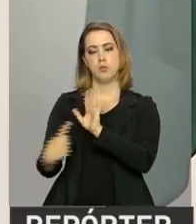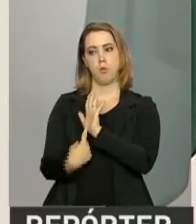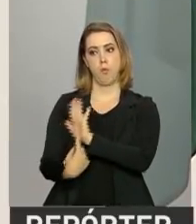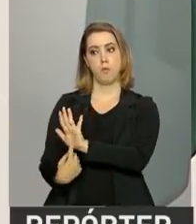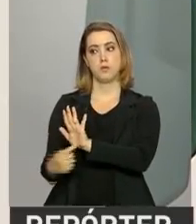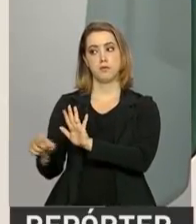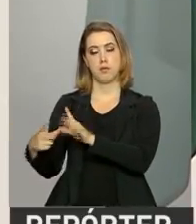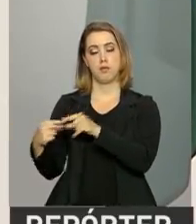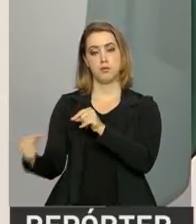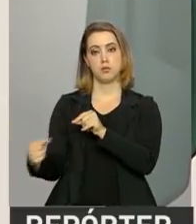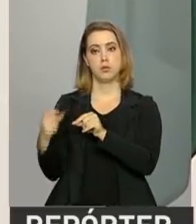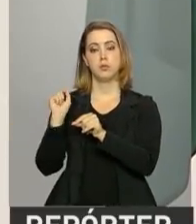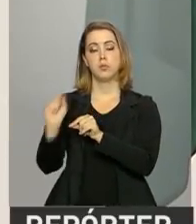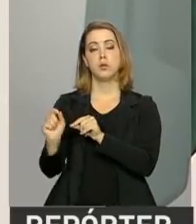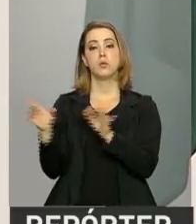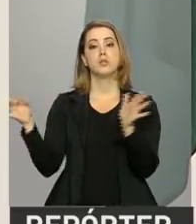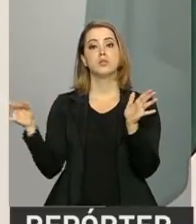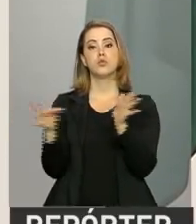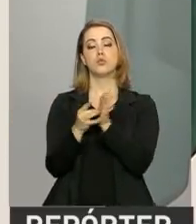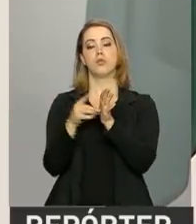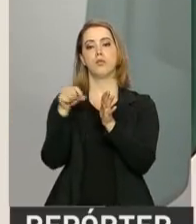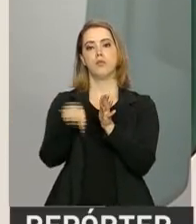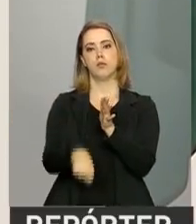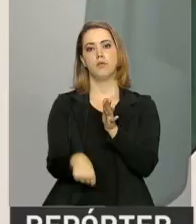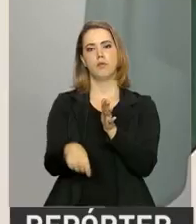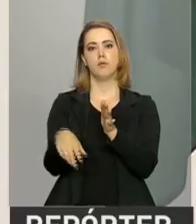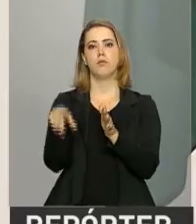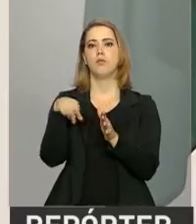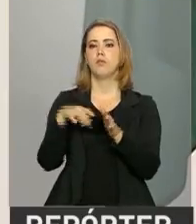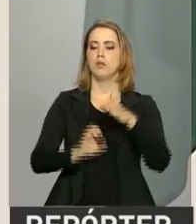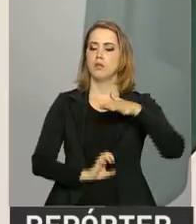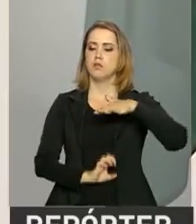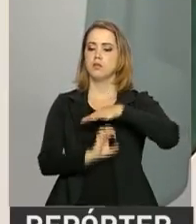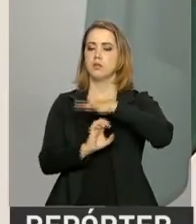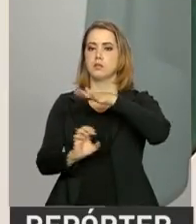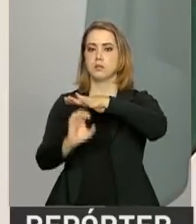o histórico de comportamento dos